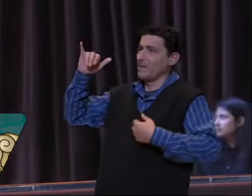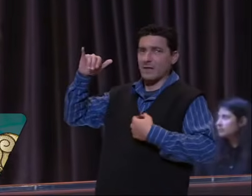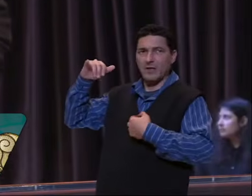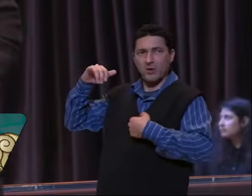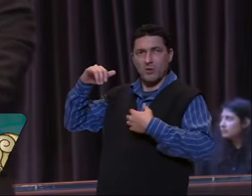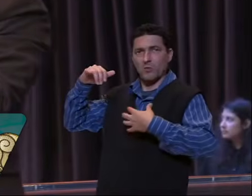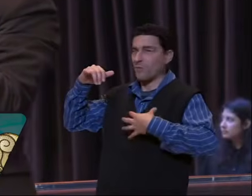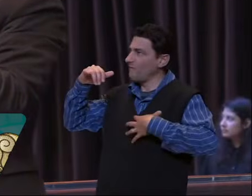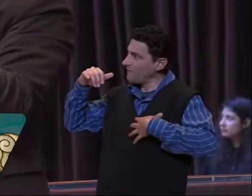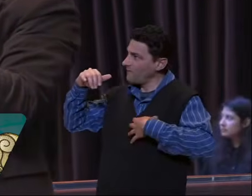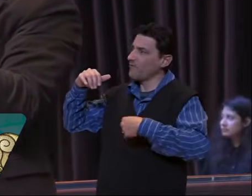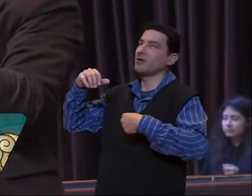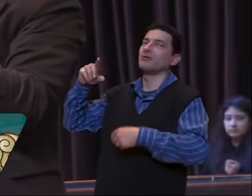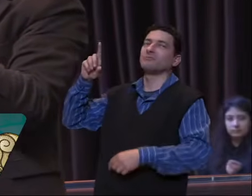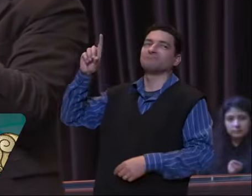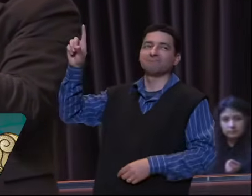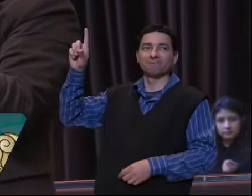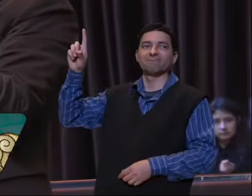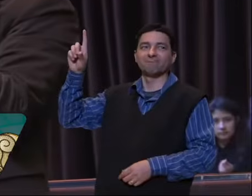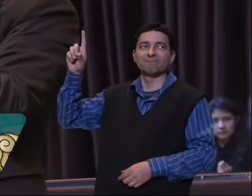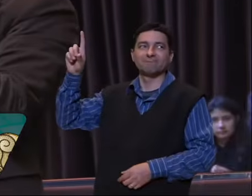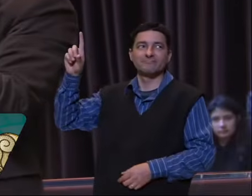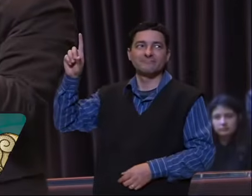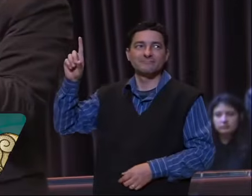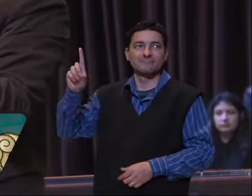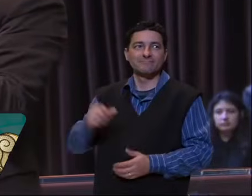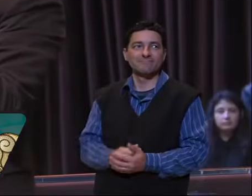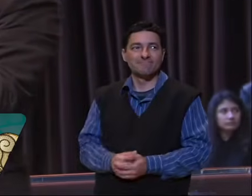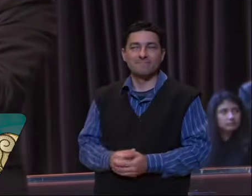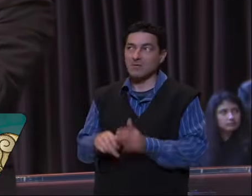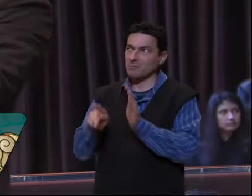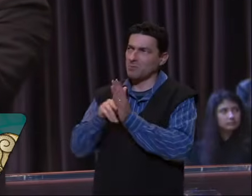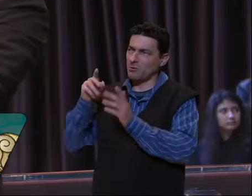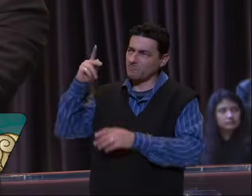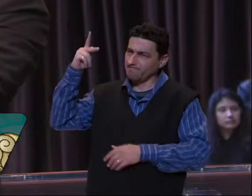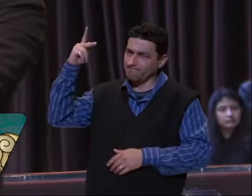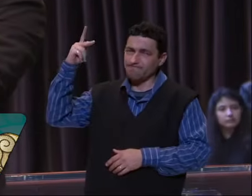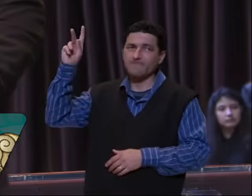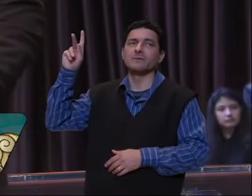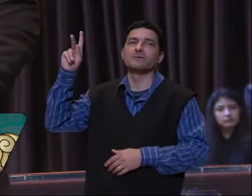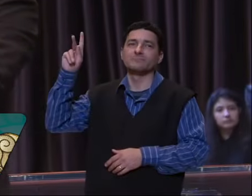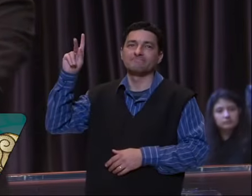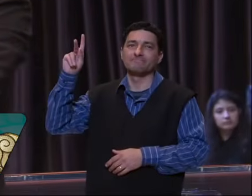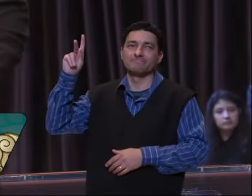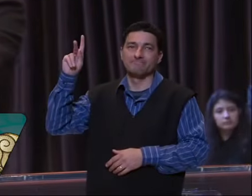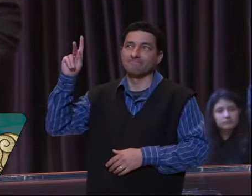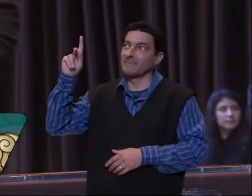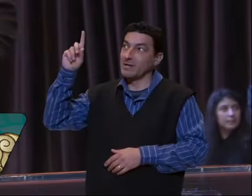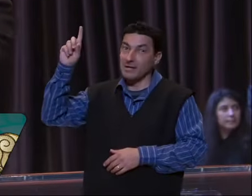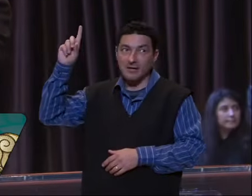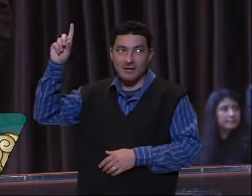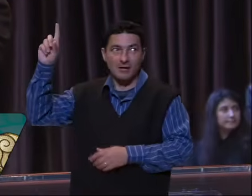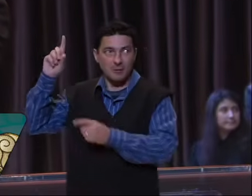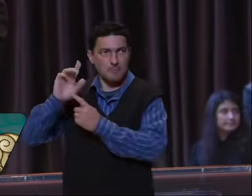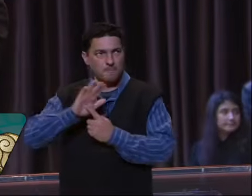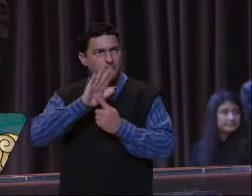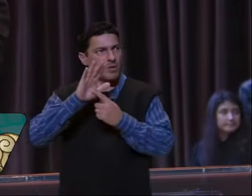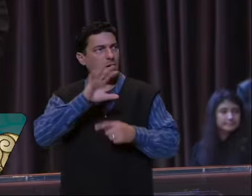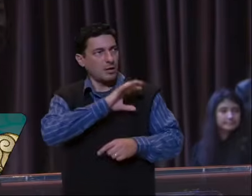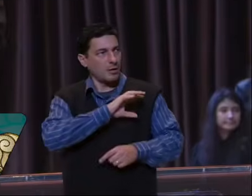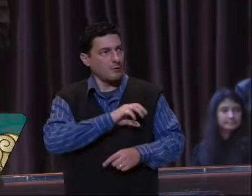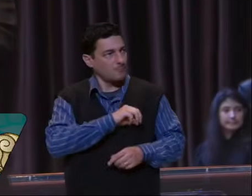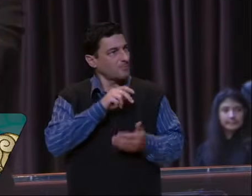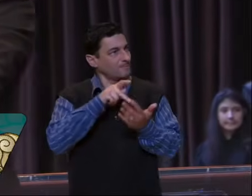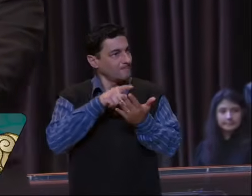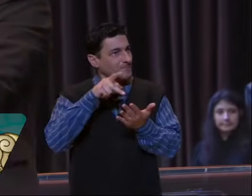de Deus e a alegria da salvação no teu coração. Você não vai ser mais o mesmo. Eu vou dizer mais: a tua família, a tua casa, os teus